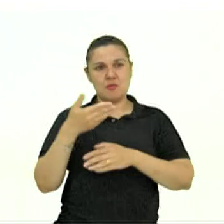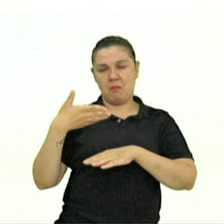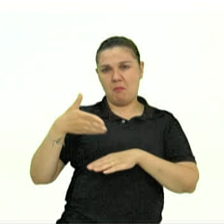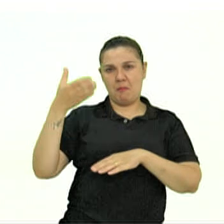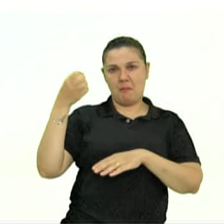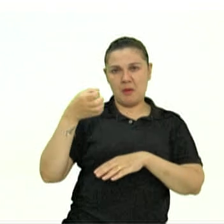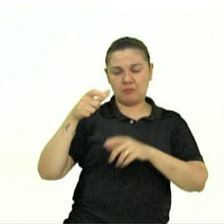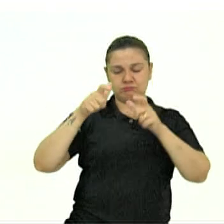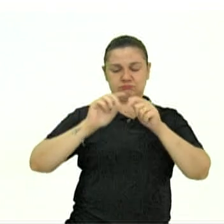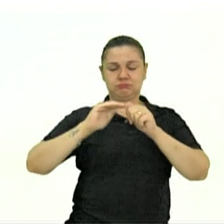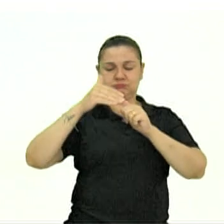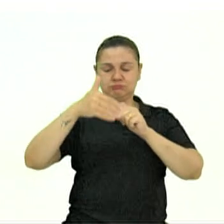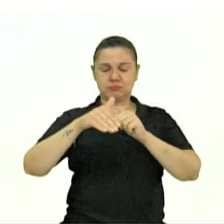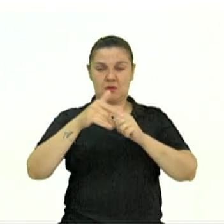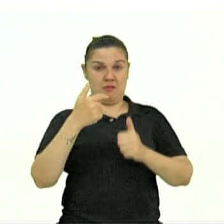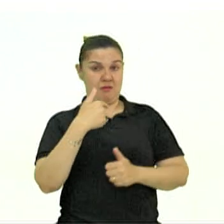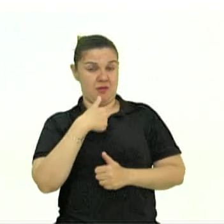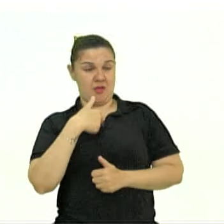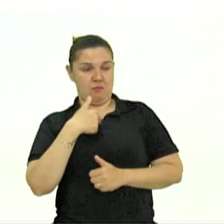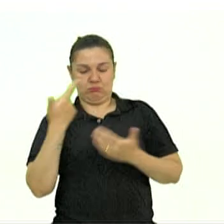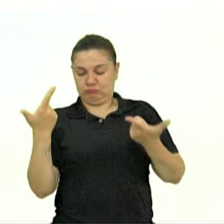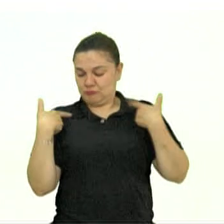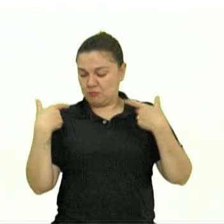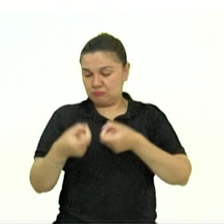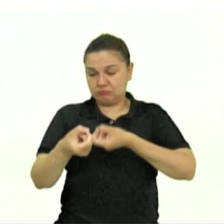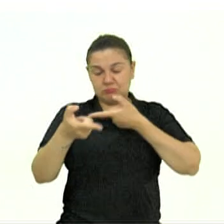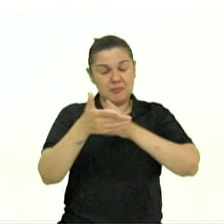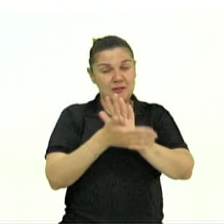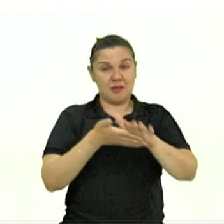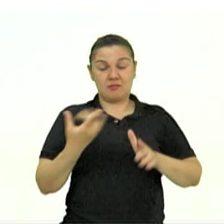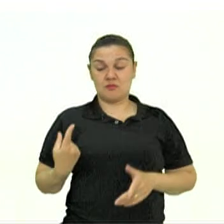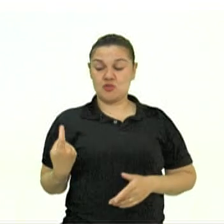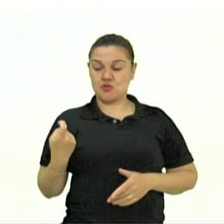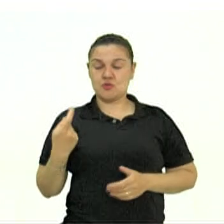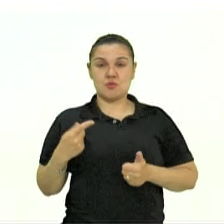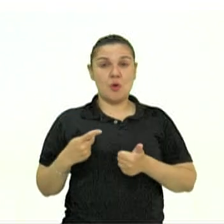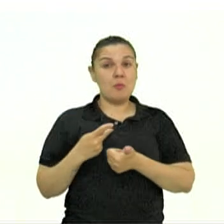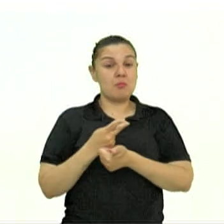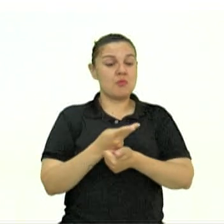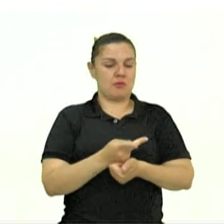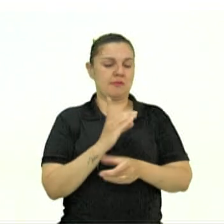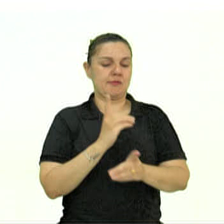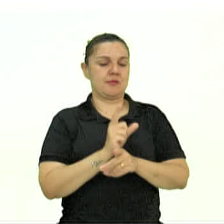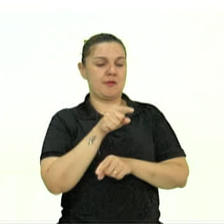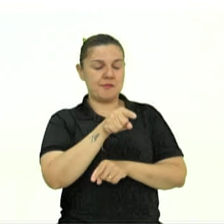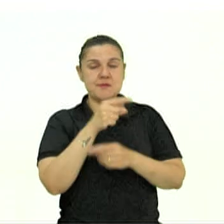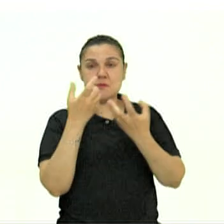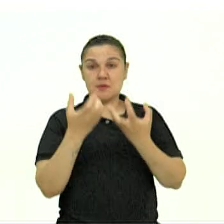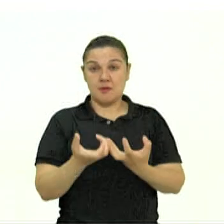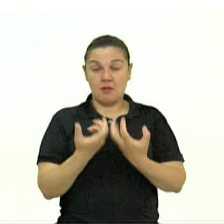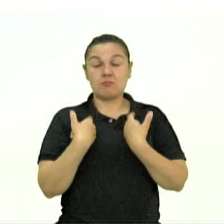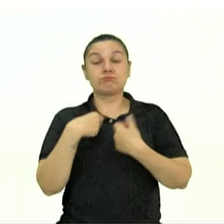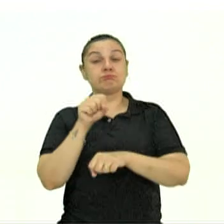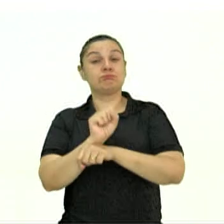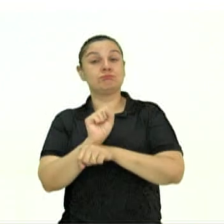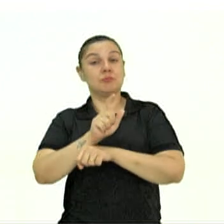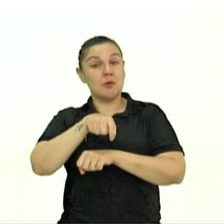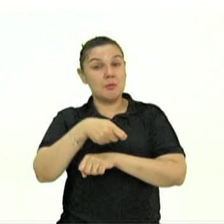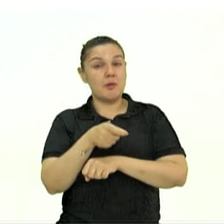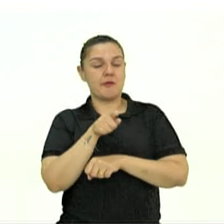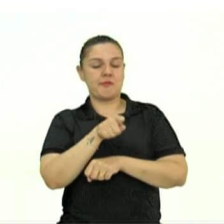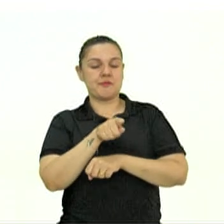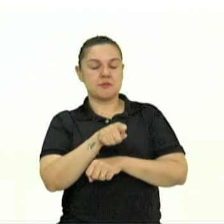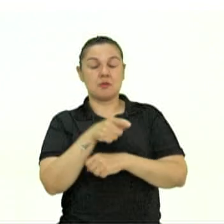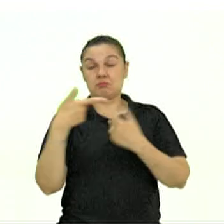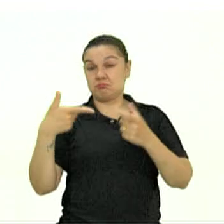longe os vales. Eu, desarmado e só, buscar-te venho. tanto espero de ti, e enquanto